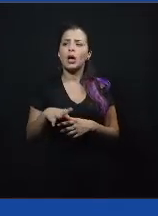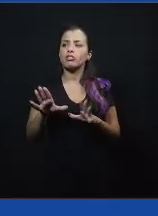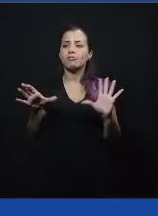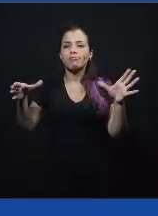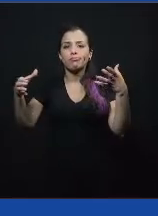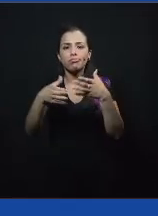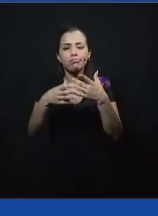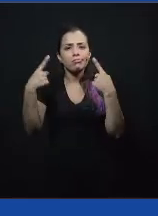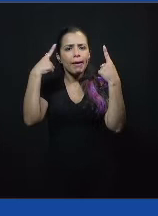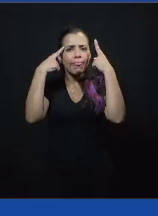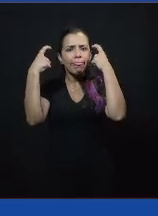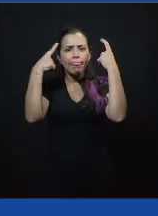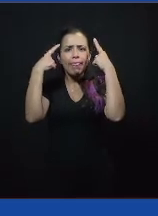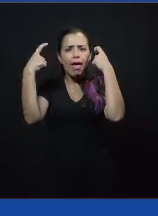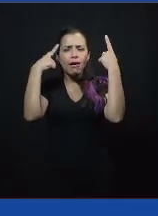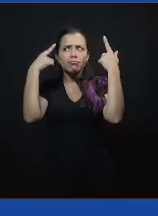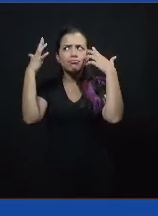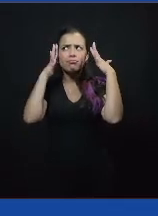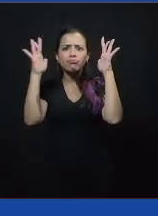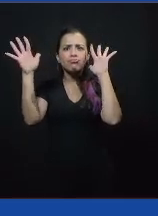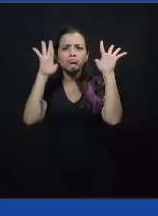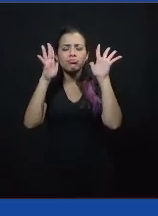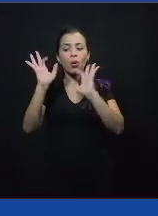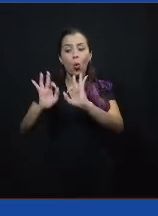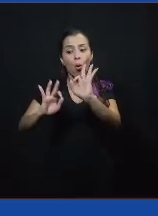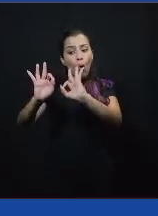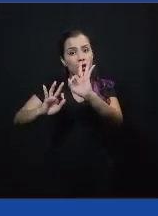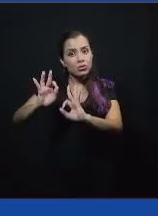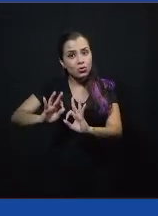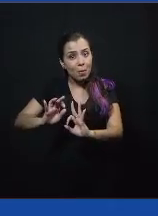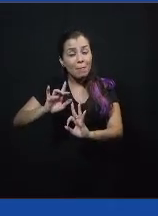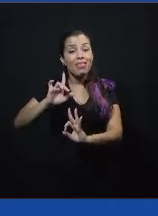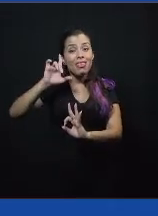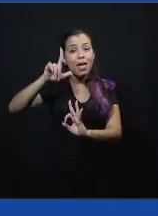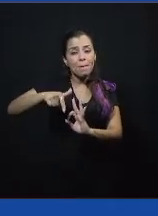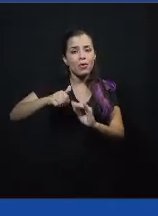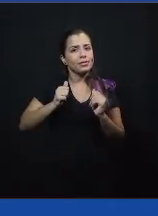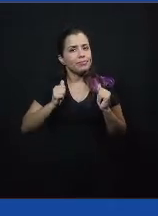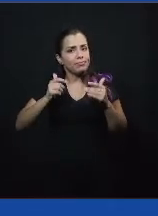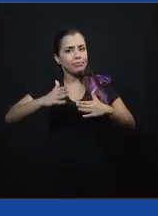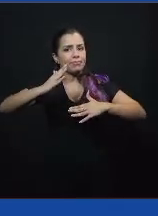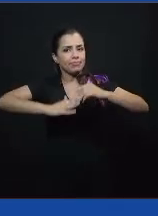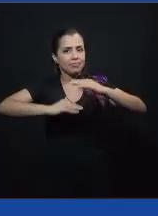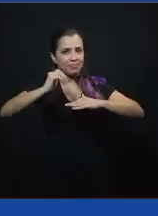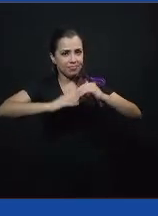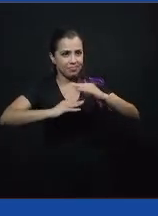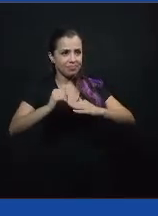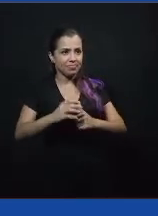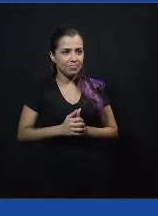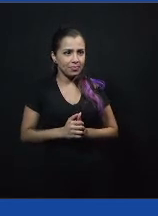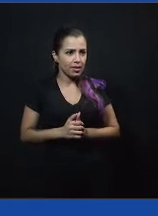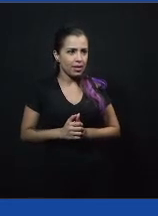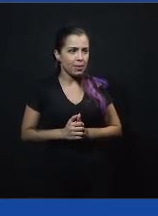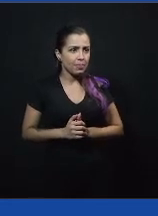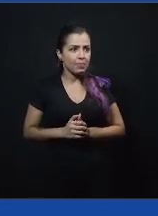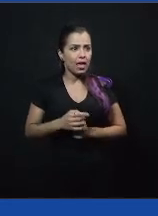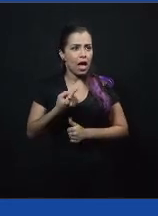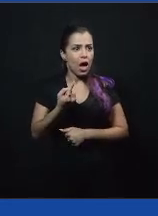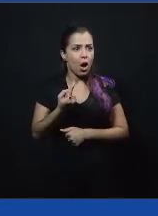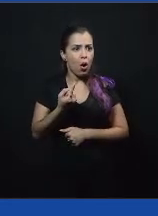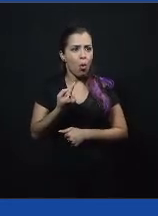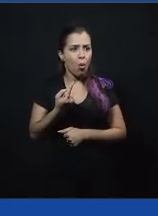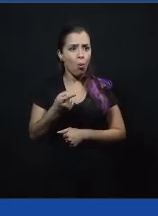ideias e depois para depois colocar em Ação né aí a sétima parte se chama aprovação difícil chamada